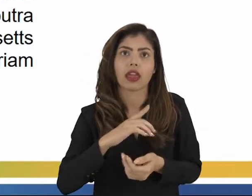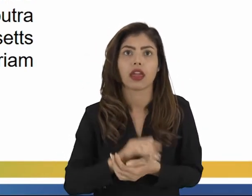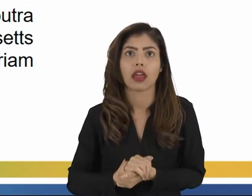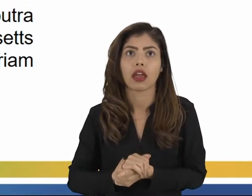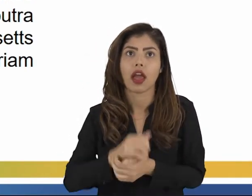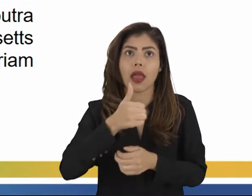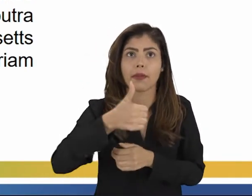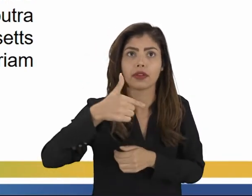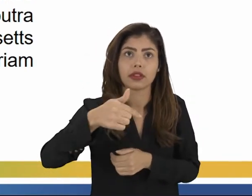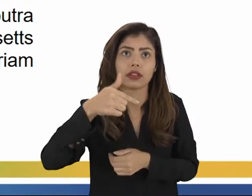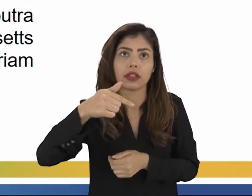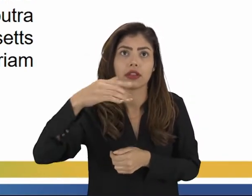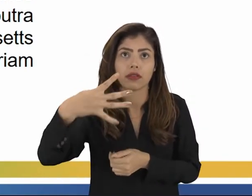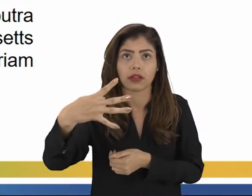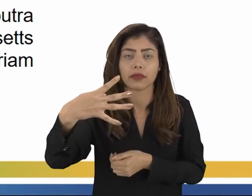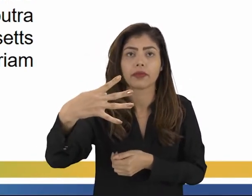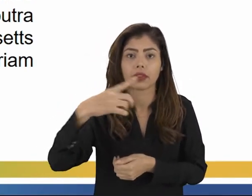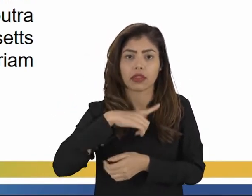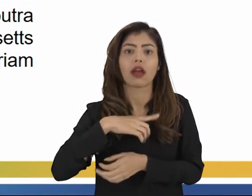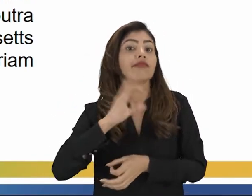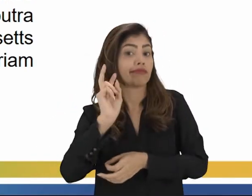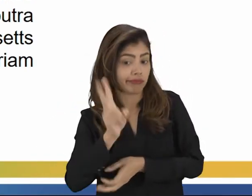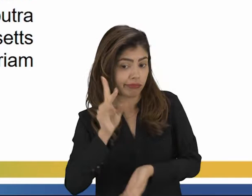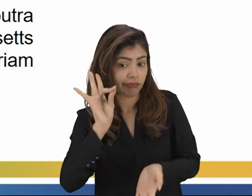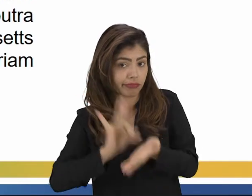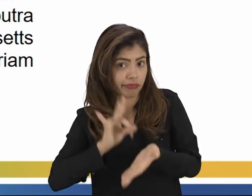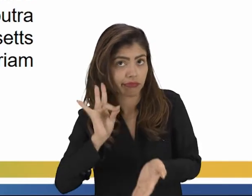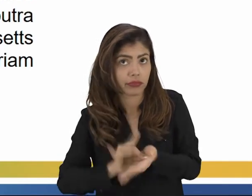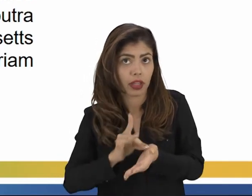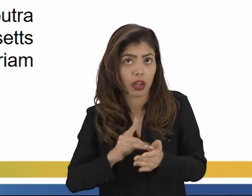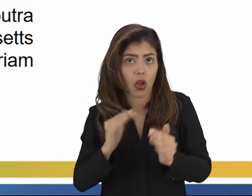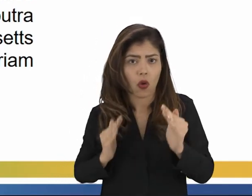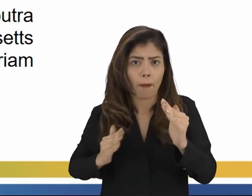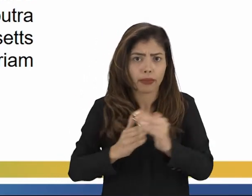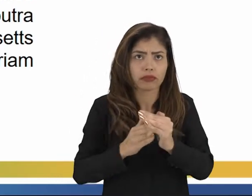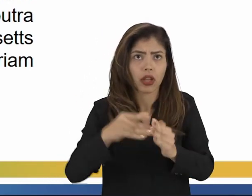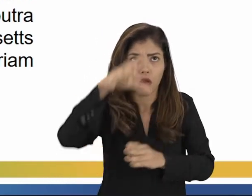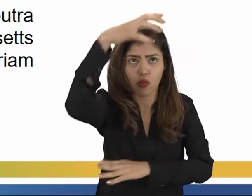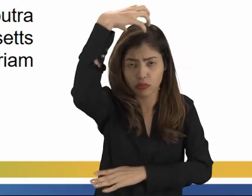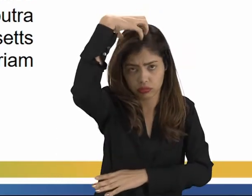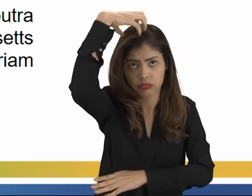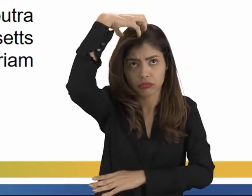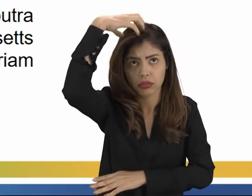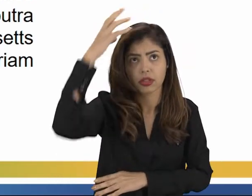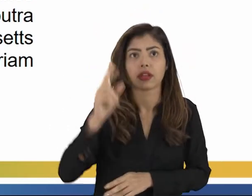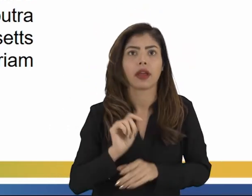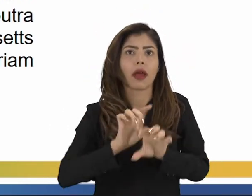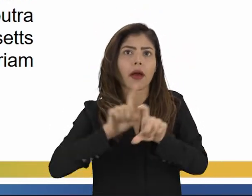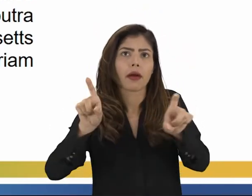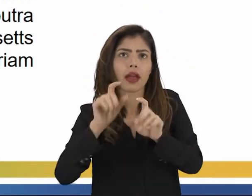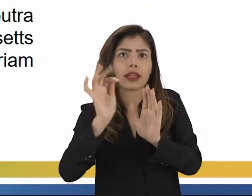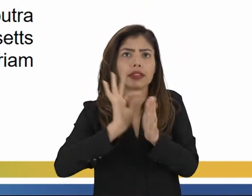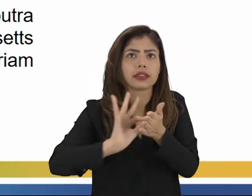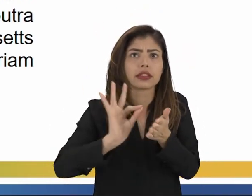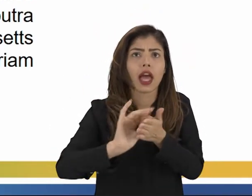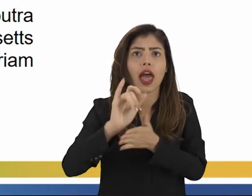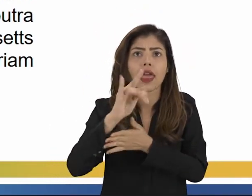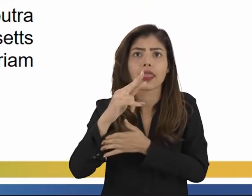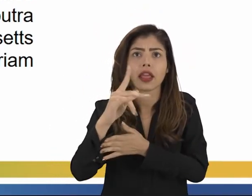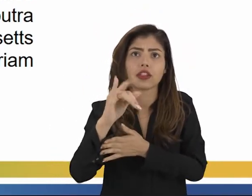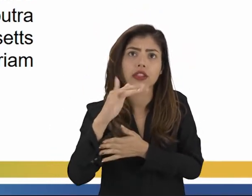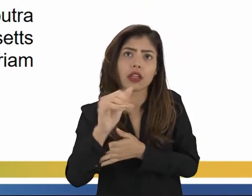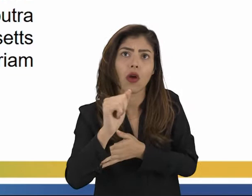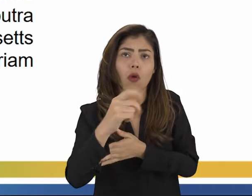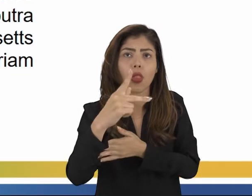em 1774, realmente uma imposição total da coroa. Observe o que tem escrito aí. Interdição do